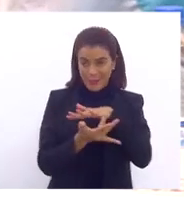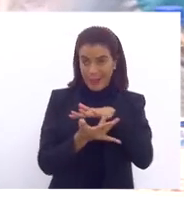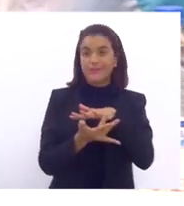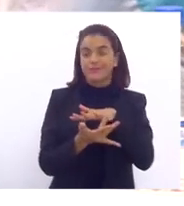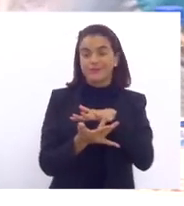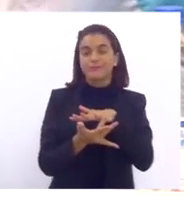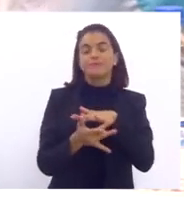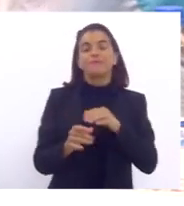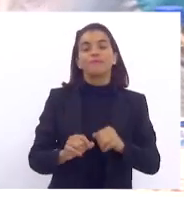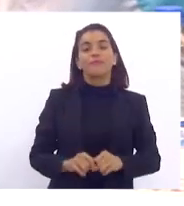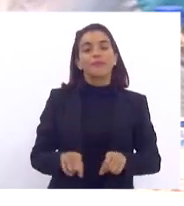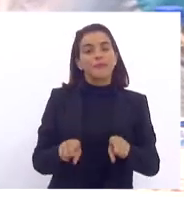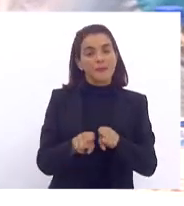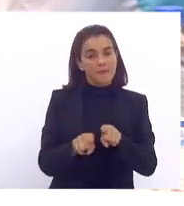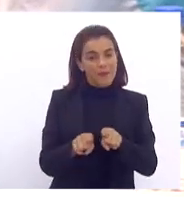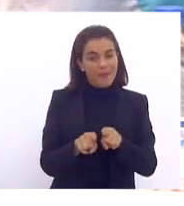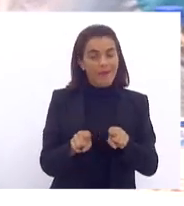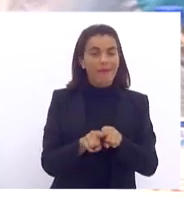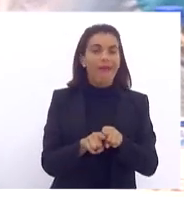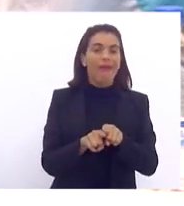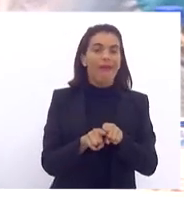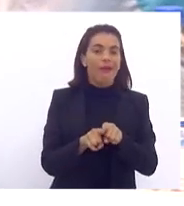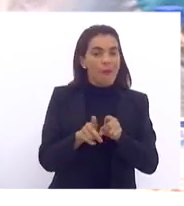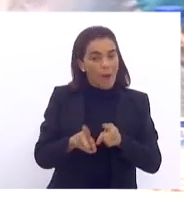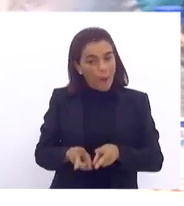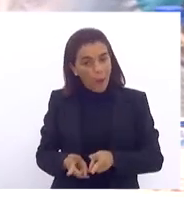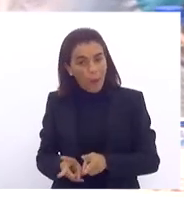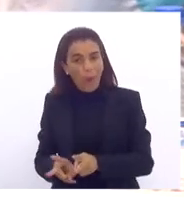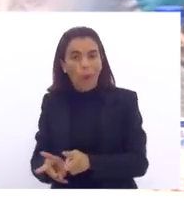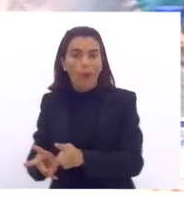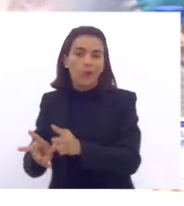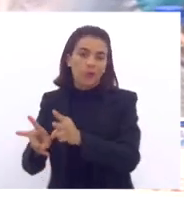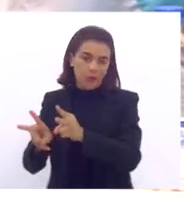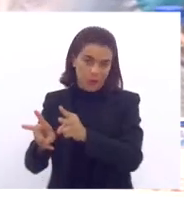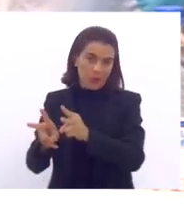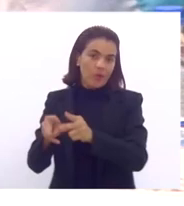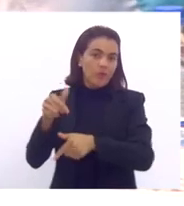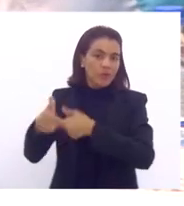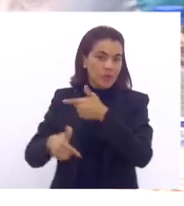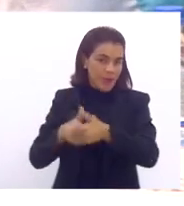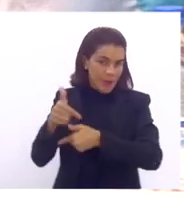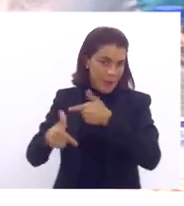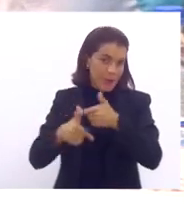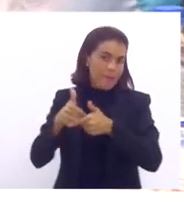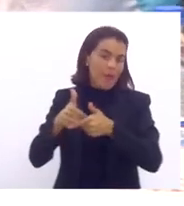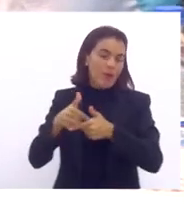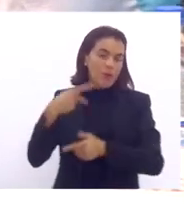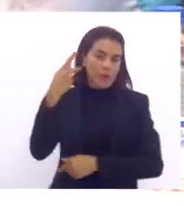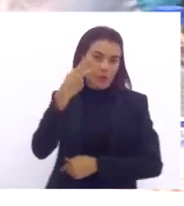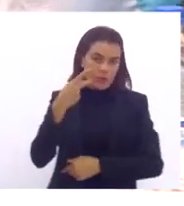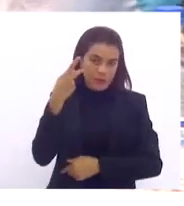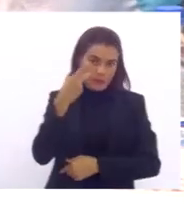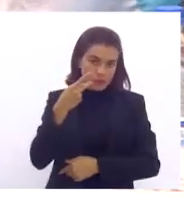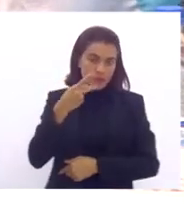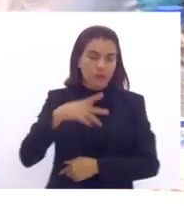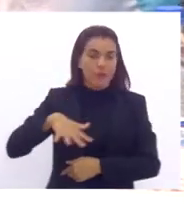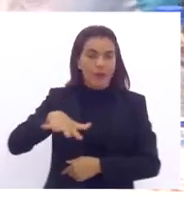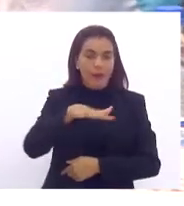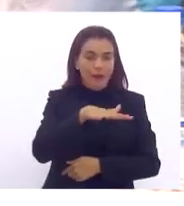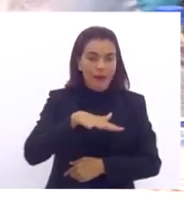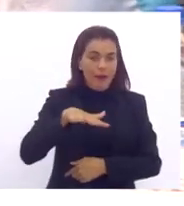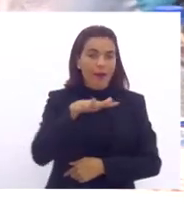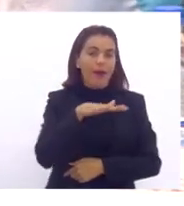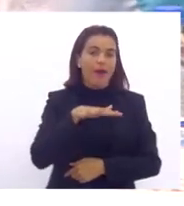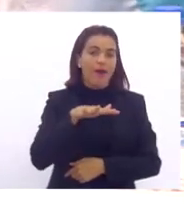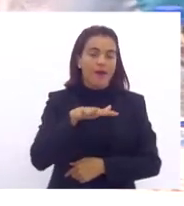digitais também é uma extensão comum uma extensão do exercício da atividade parlamentar nos meios offline ou